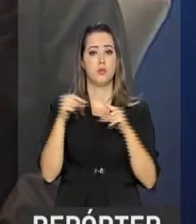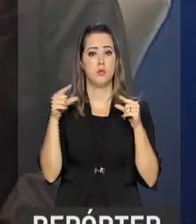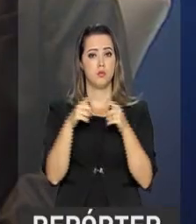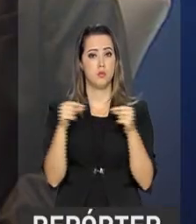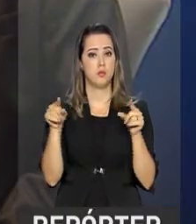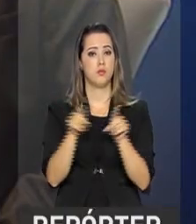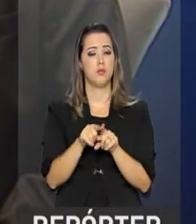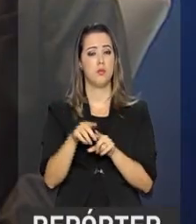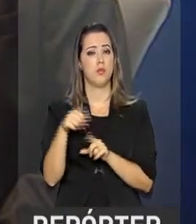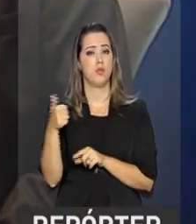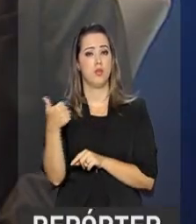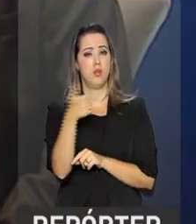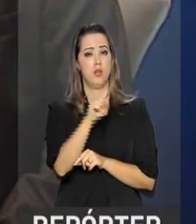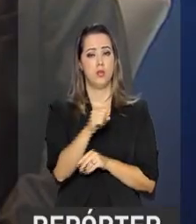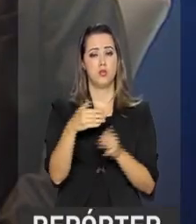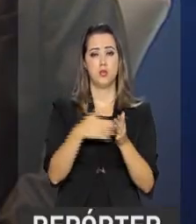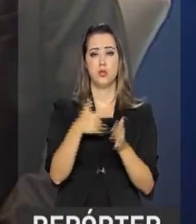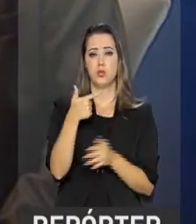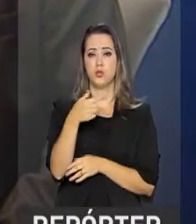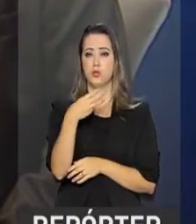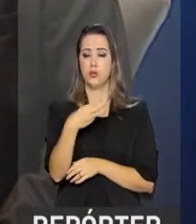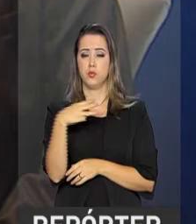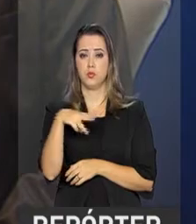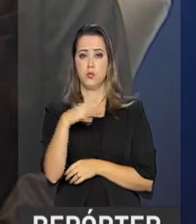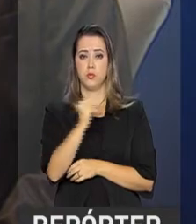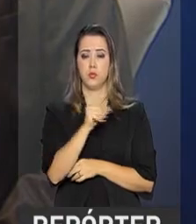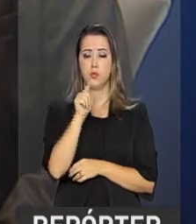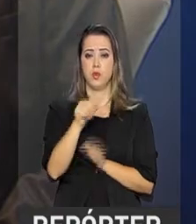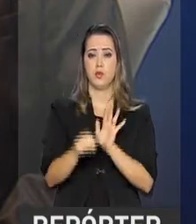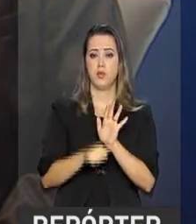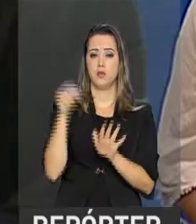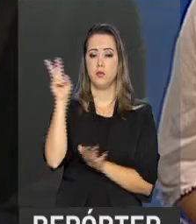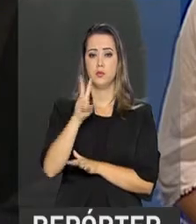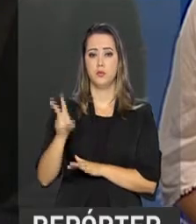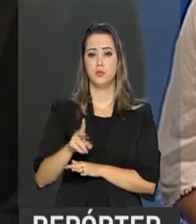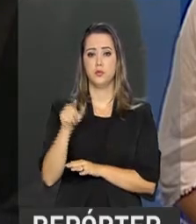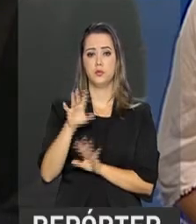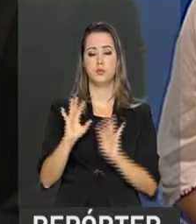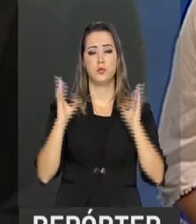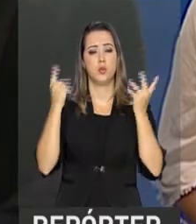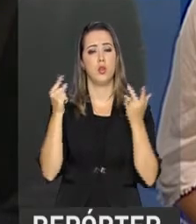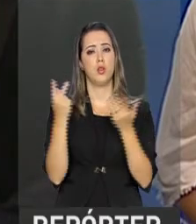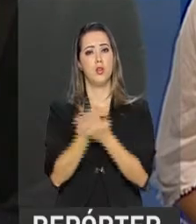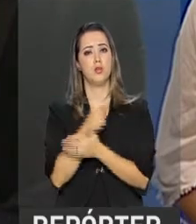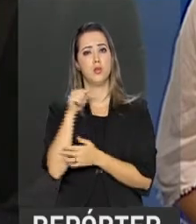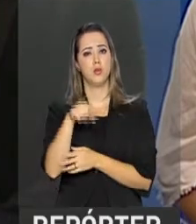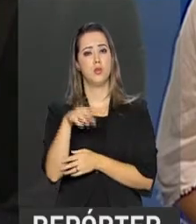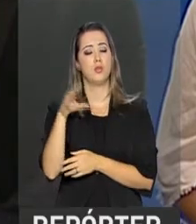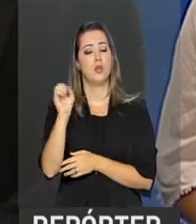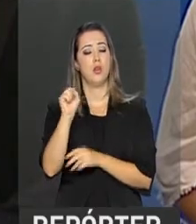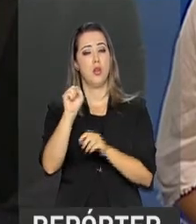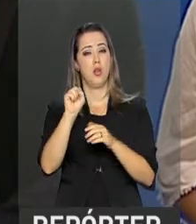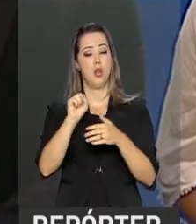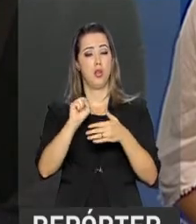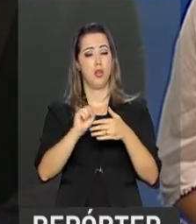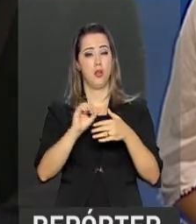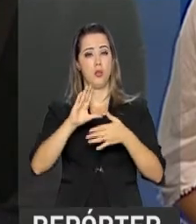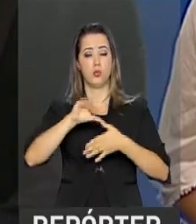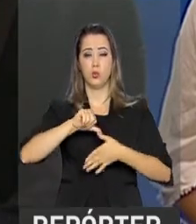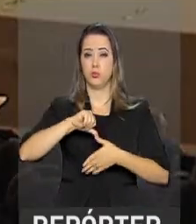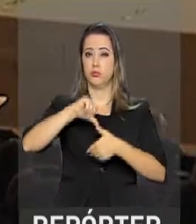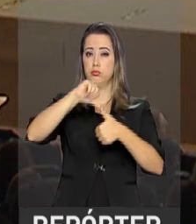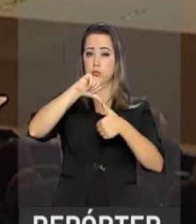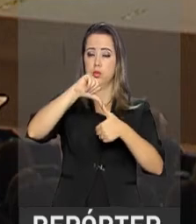entre os dias 18 e 23 de março esta primeira vez em que o evento é realizado no hemisfério sul são esperados